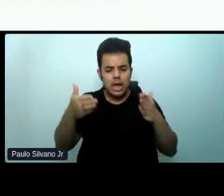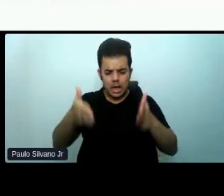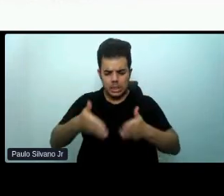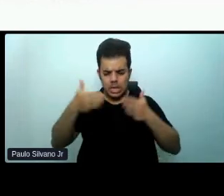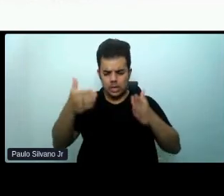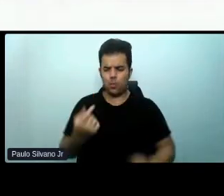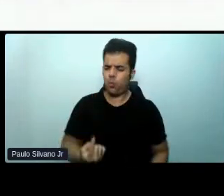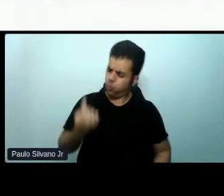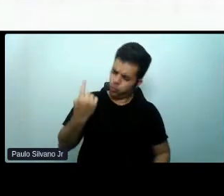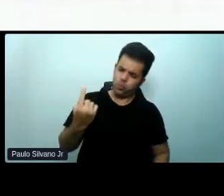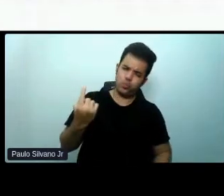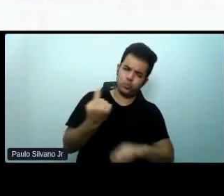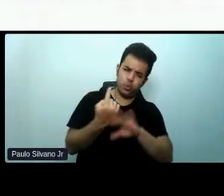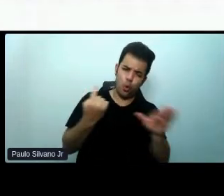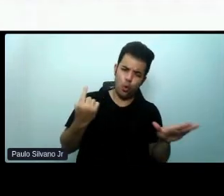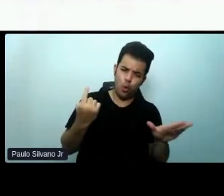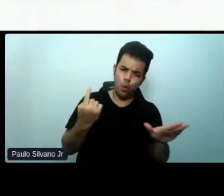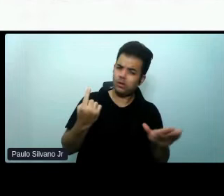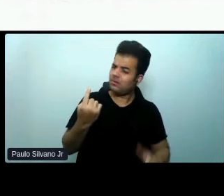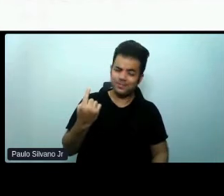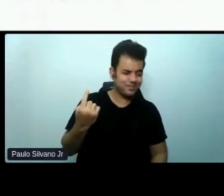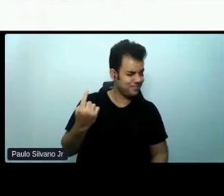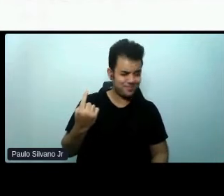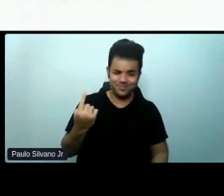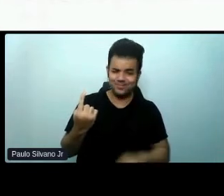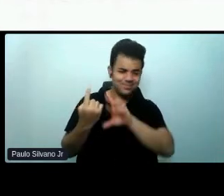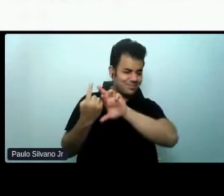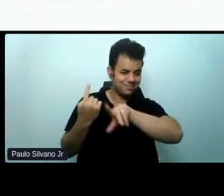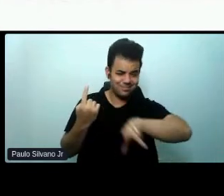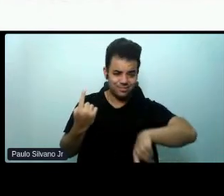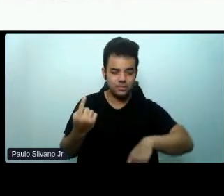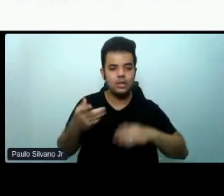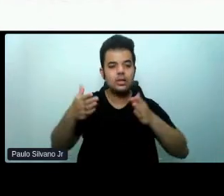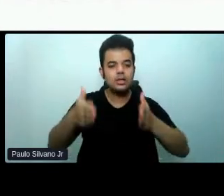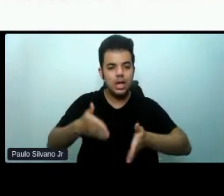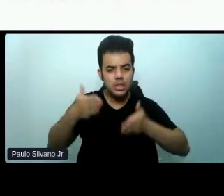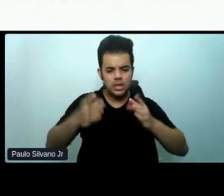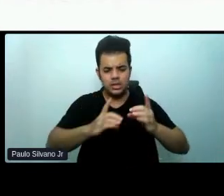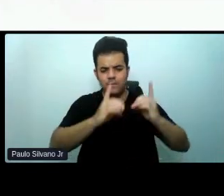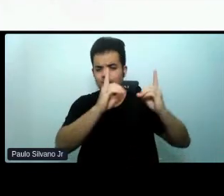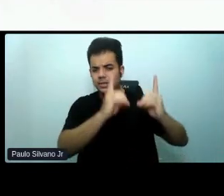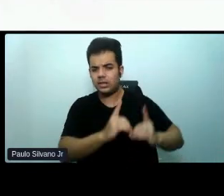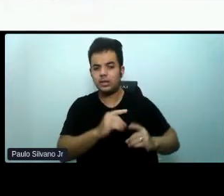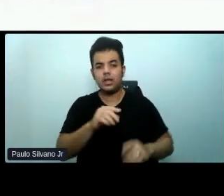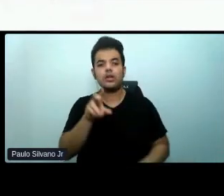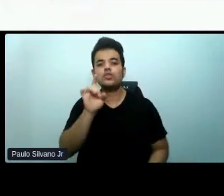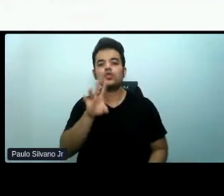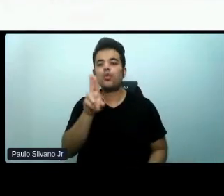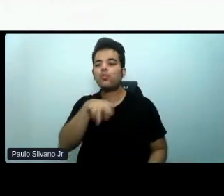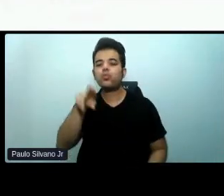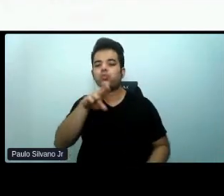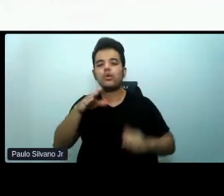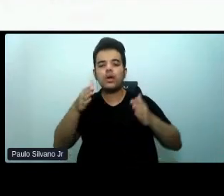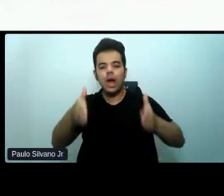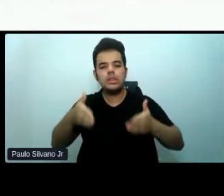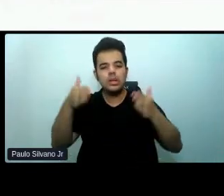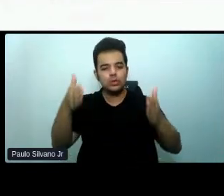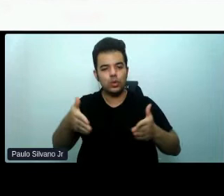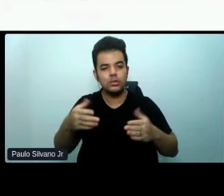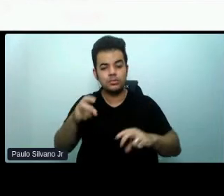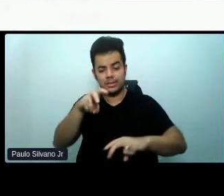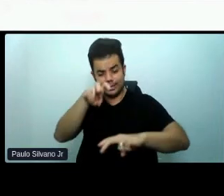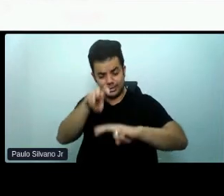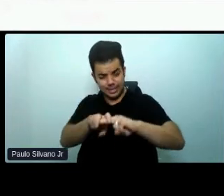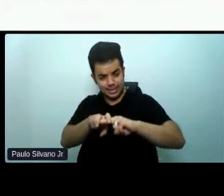única. Aliás, cadeirante não é uma deficiência. Cadeirante é quem usa uma cadeira de rodas. Se você